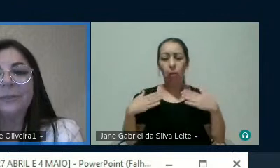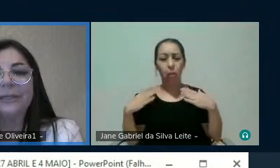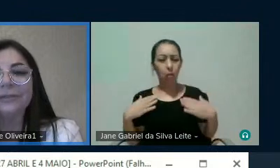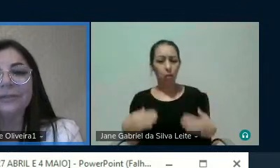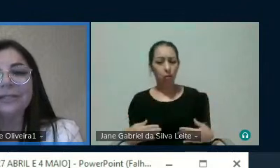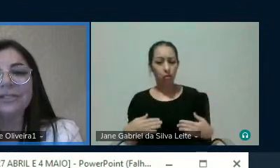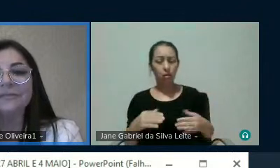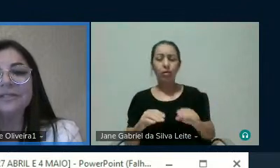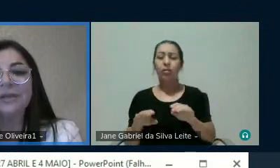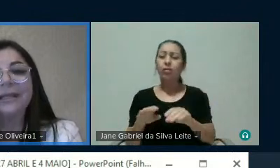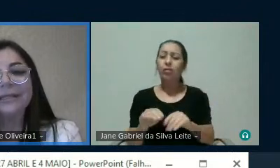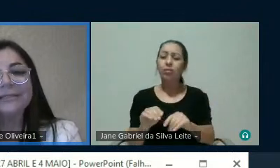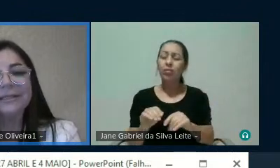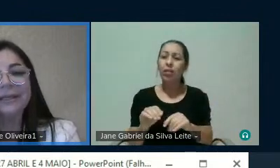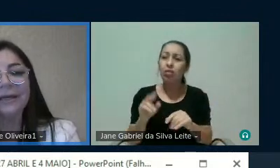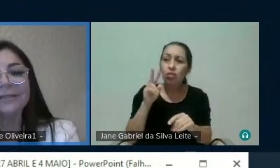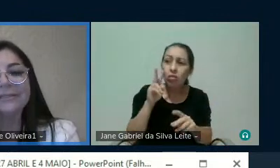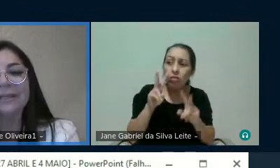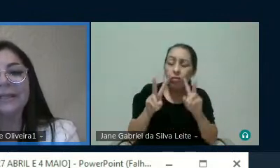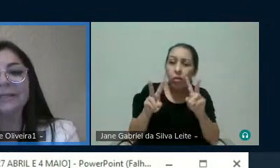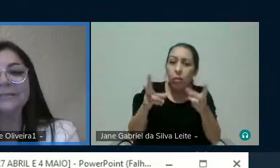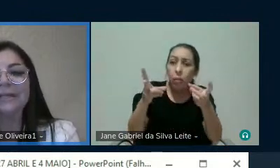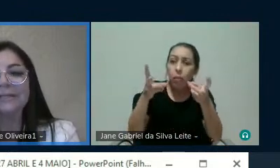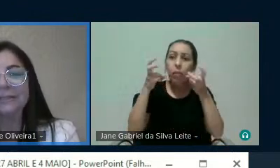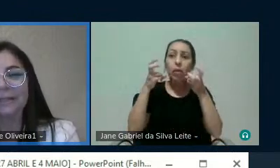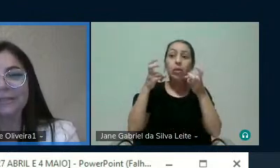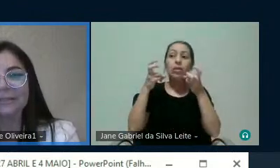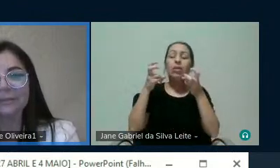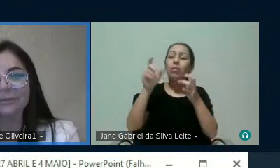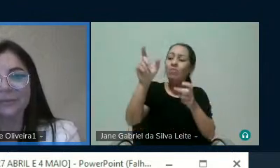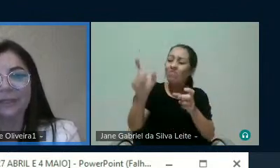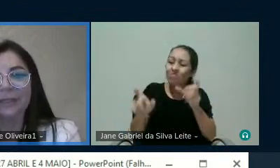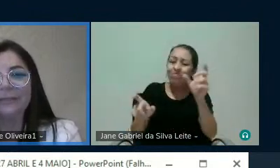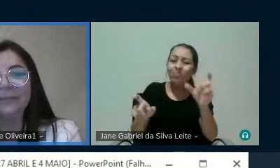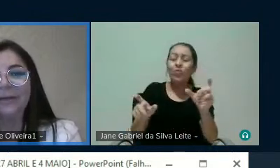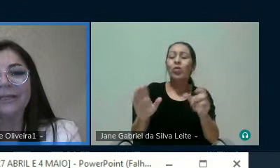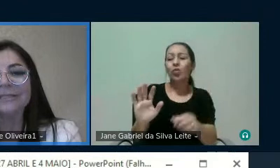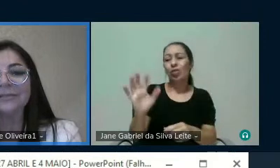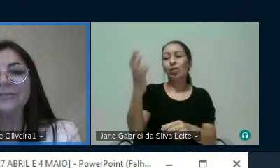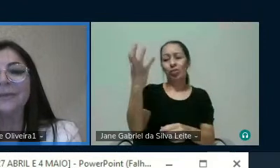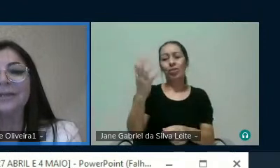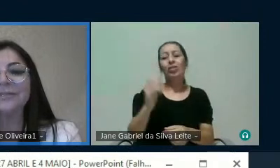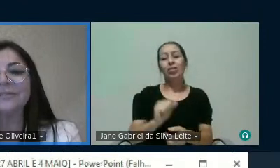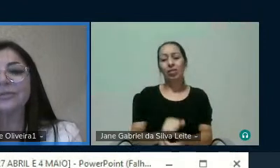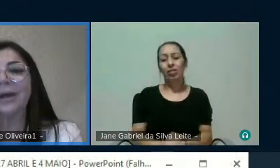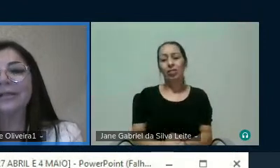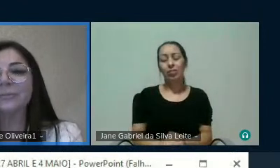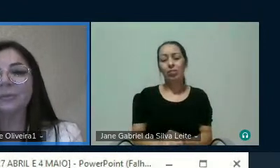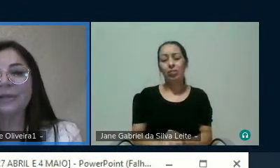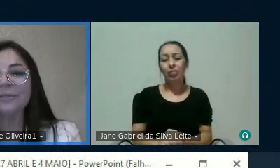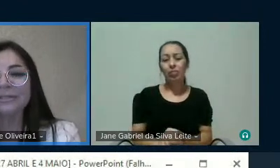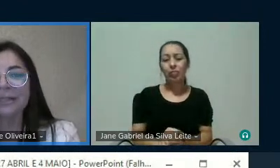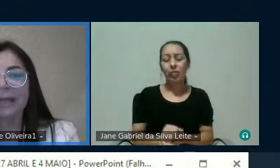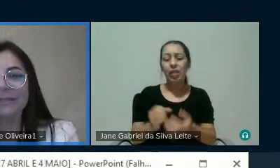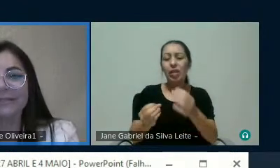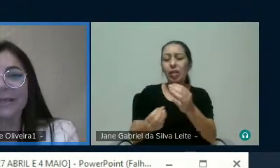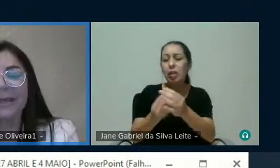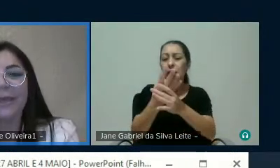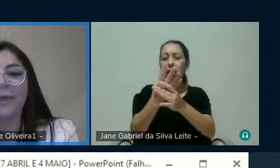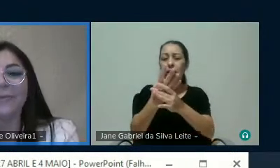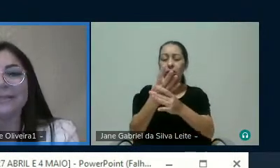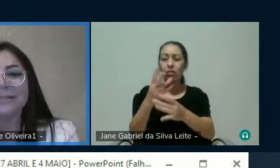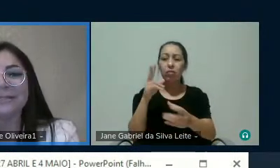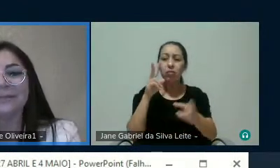que possibilitam que a gente visualize a cena que ele está sinalizando. Então, a criação de imagens visuais por meio dos